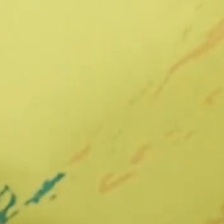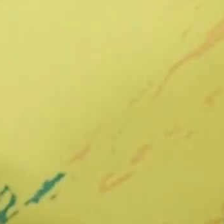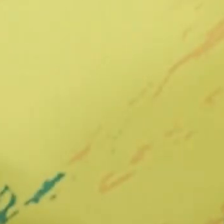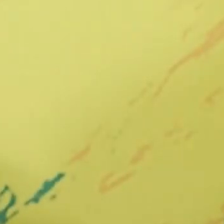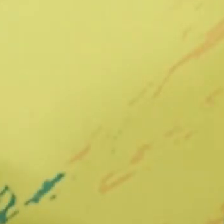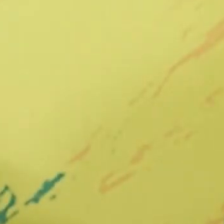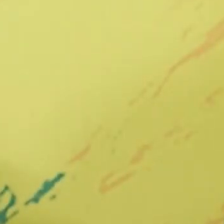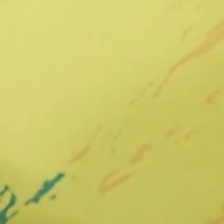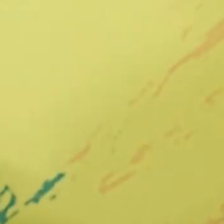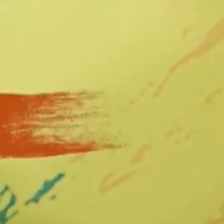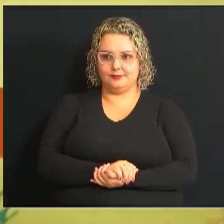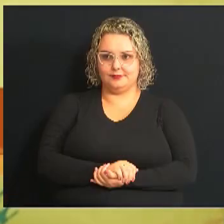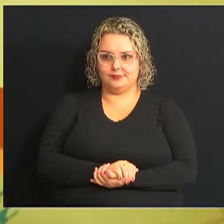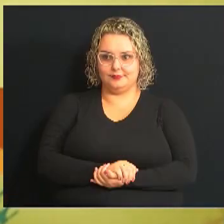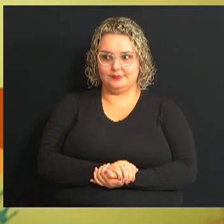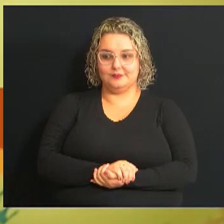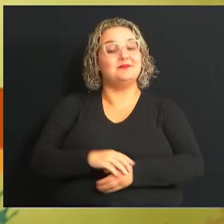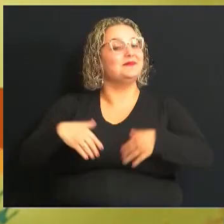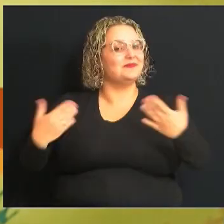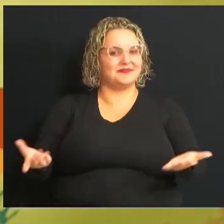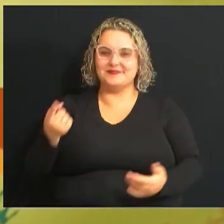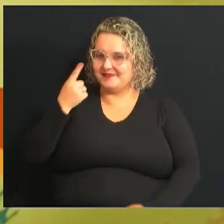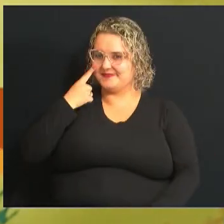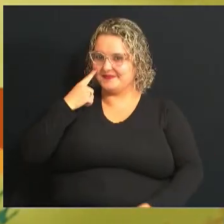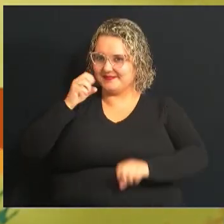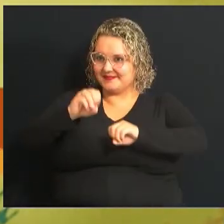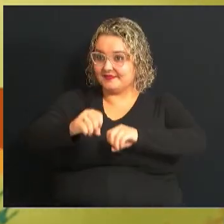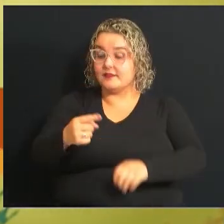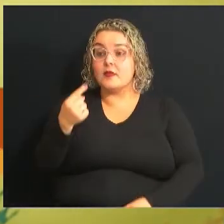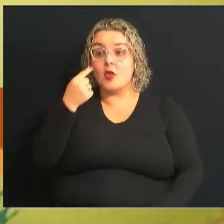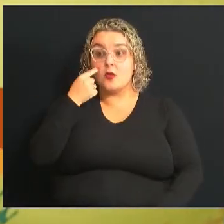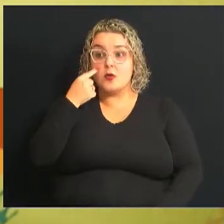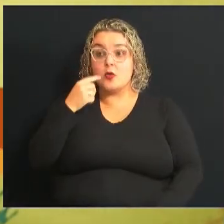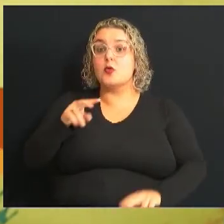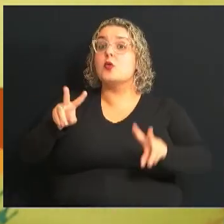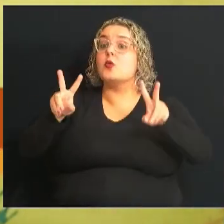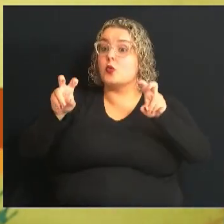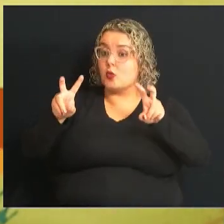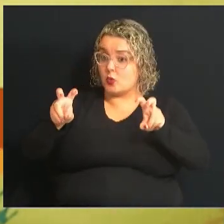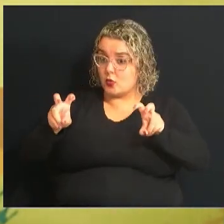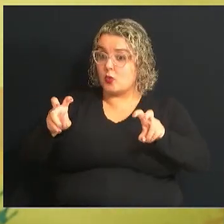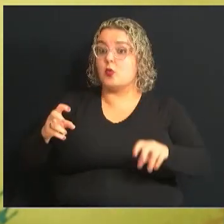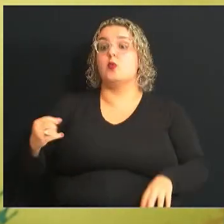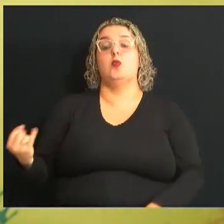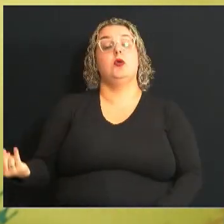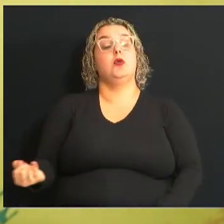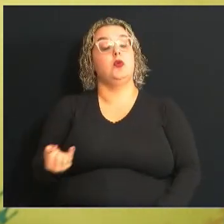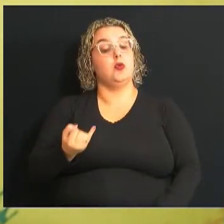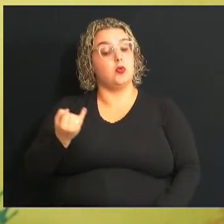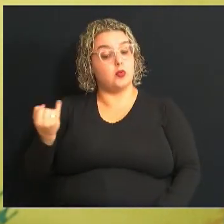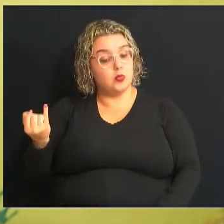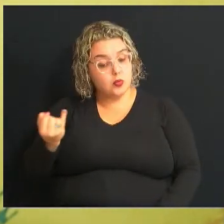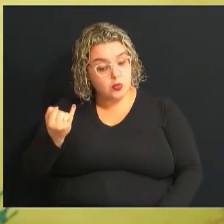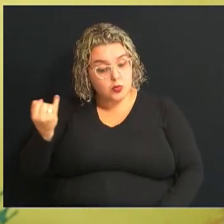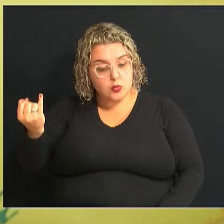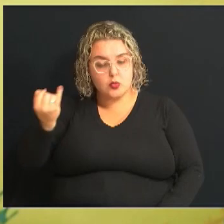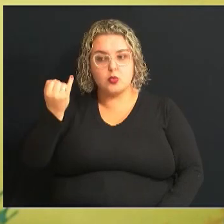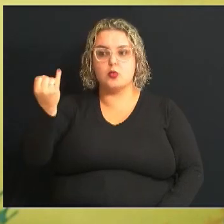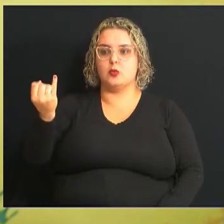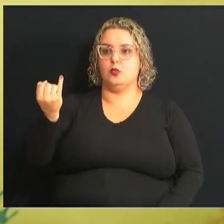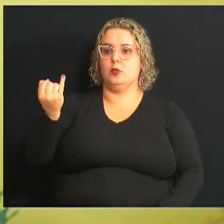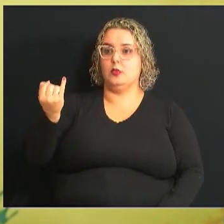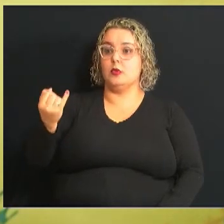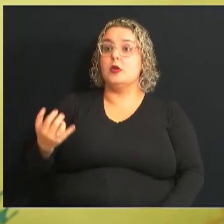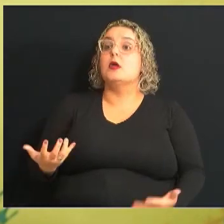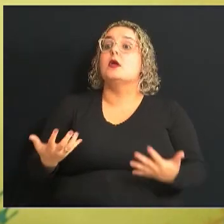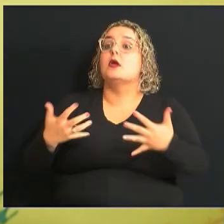Bom, é o quadro De Olho na Educação e olha só, hoje um assunto extremamente importante, inclusão